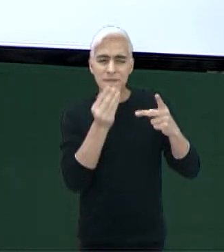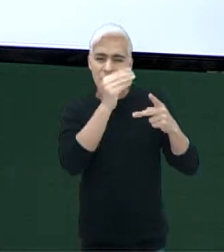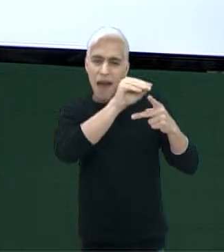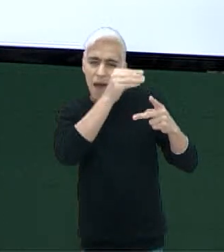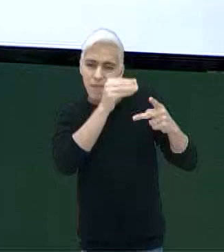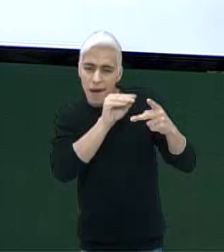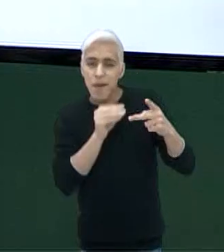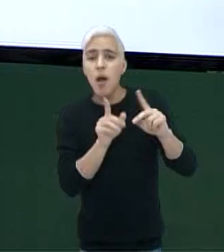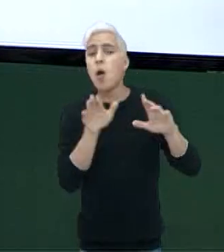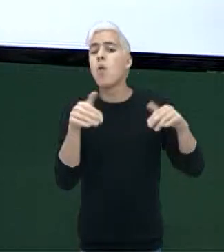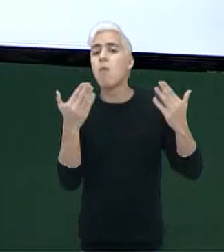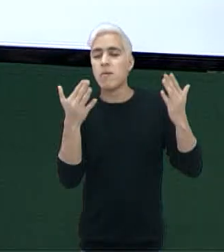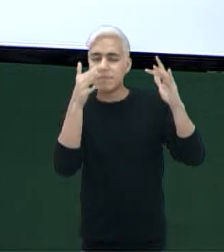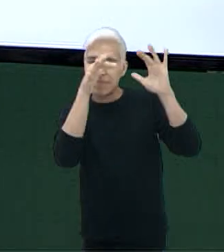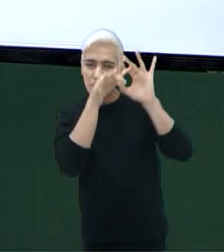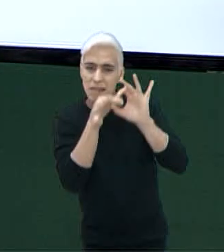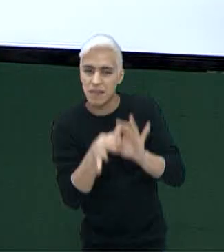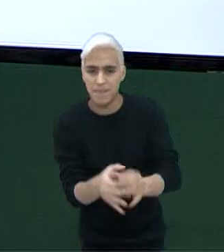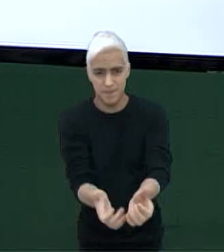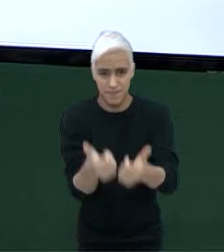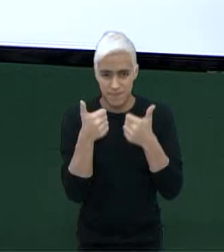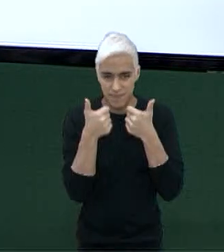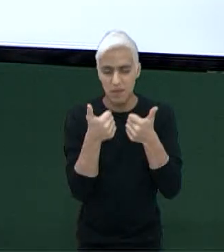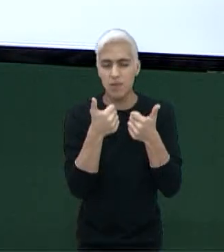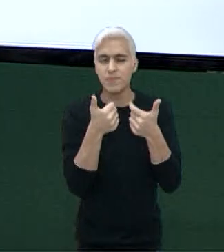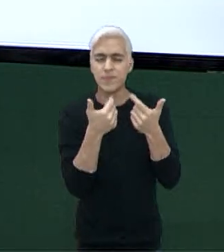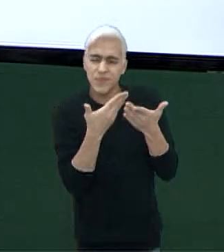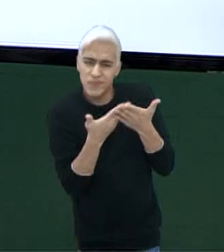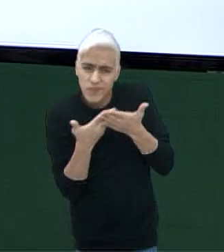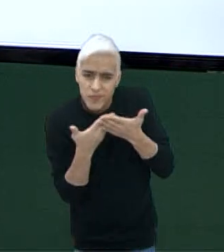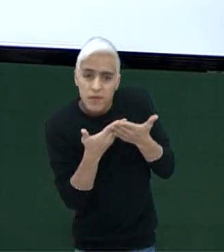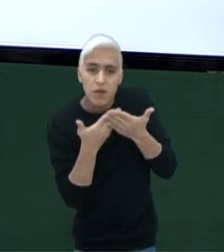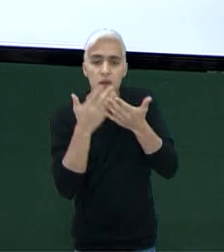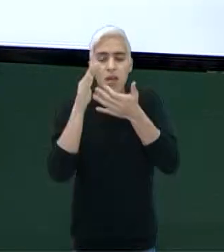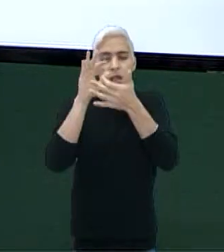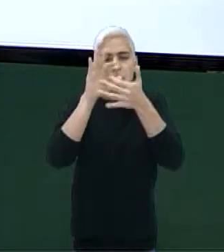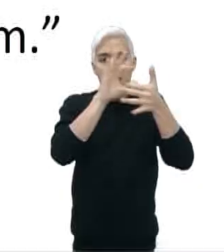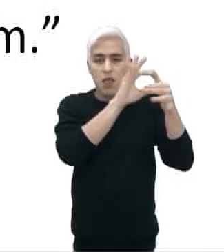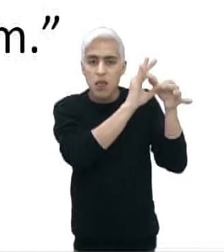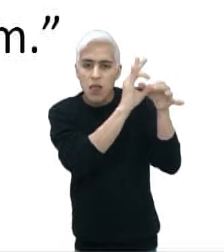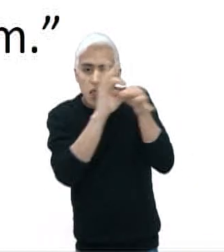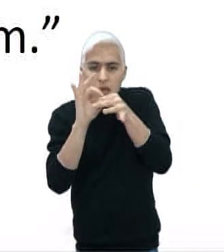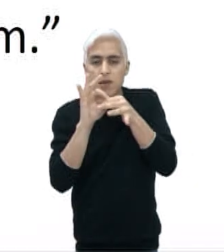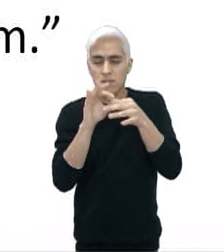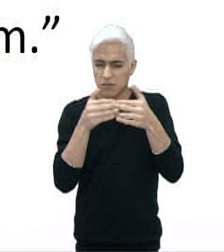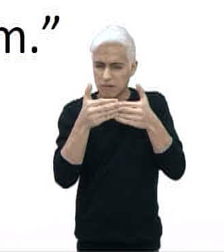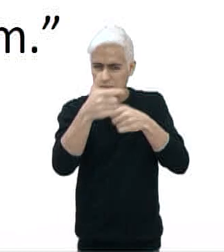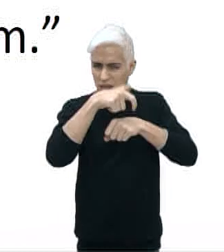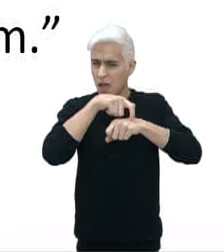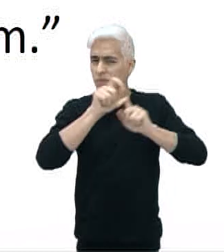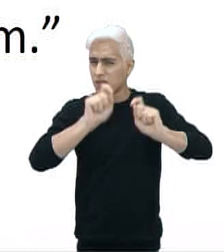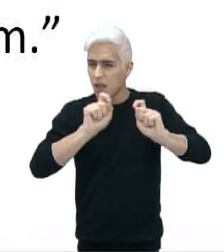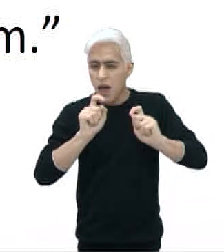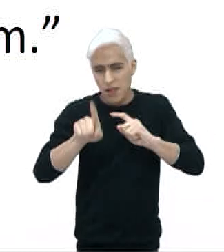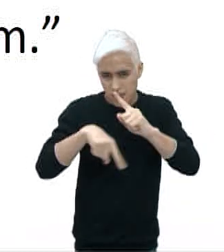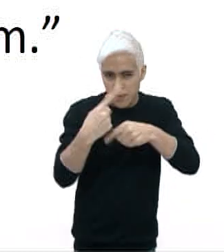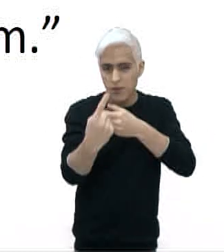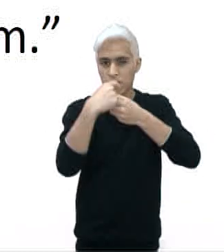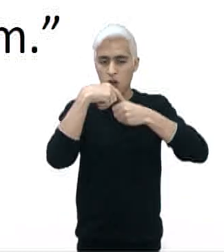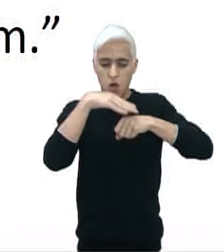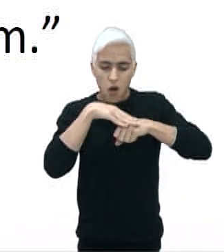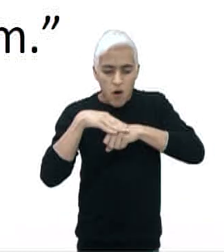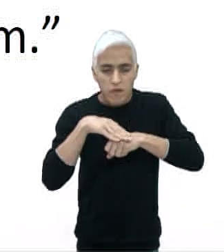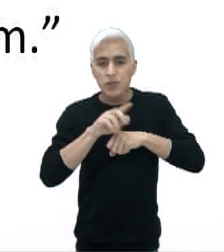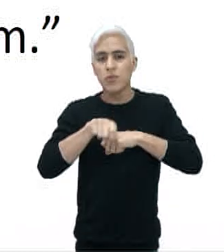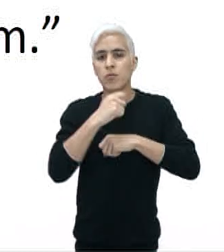fazem referência, tá? Então, vamos trabalhar essa coesão aí. Vou te dar um tempinho e a gente volta para conversar sobre esse